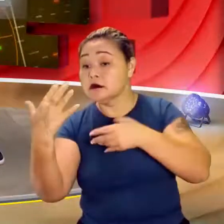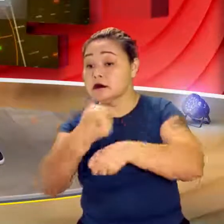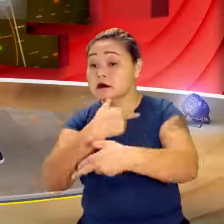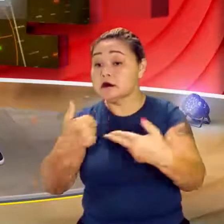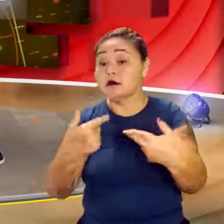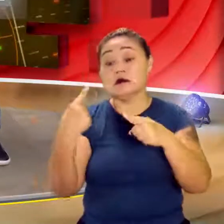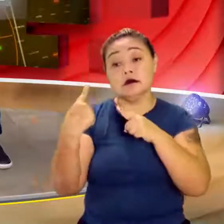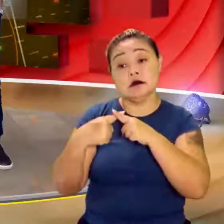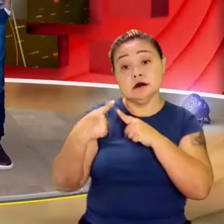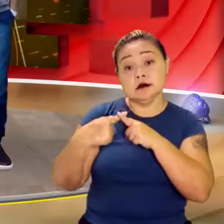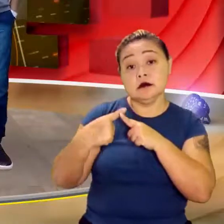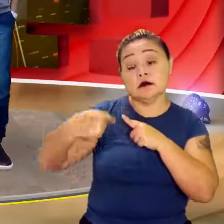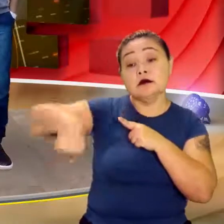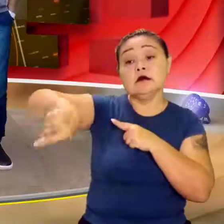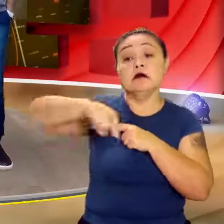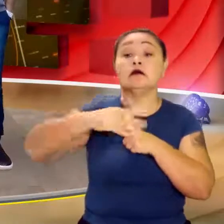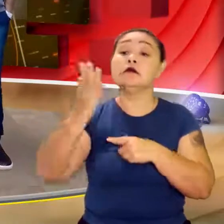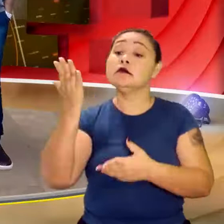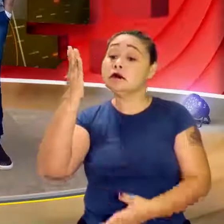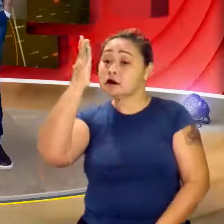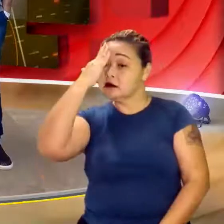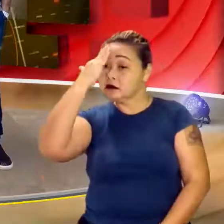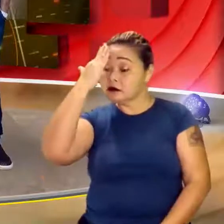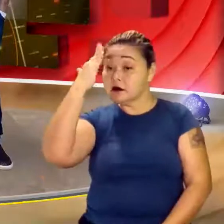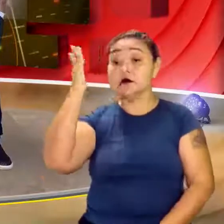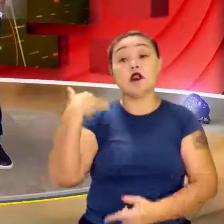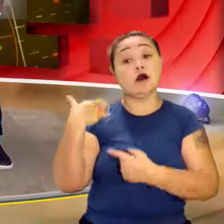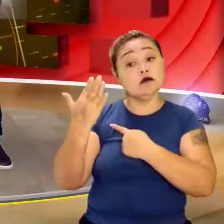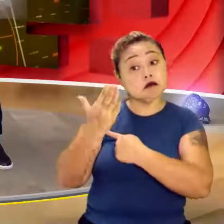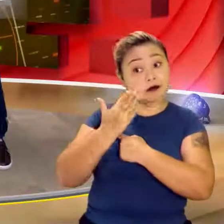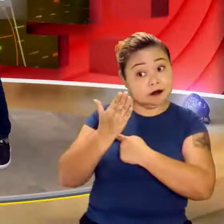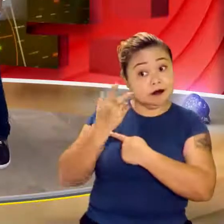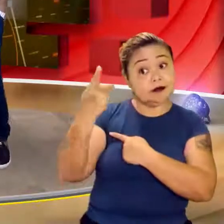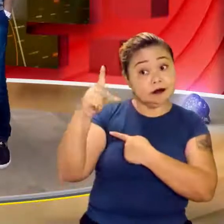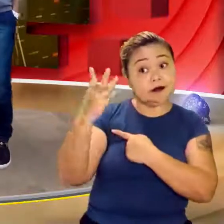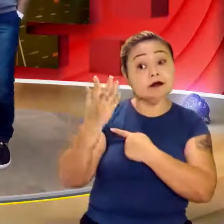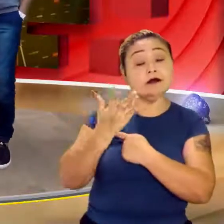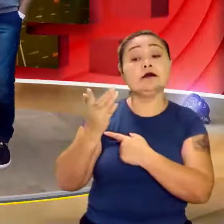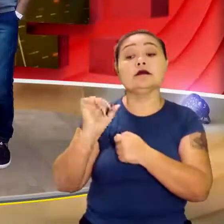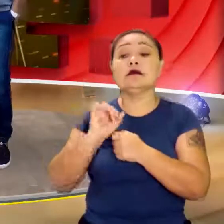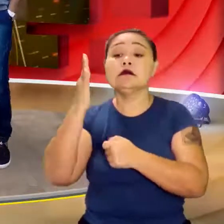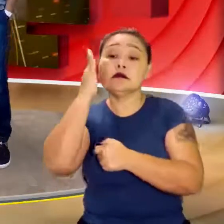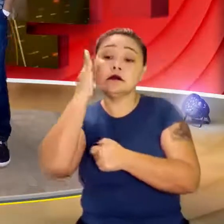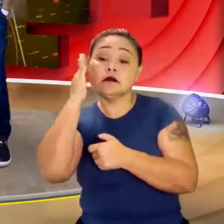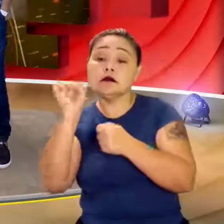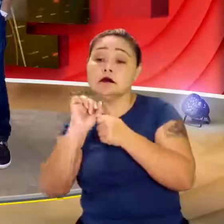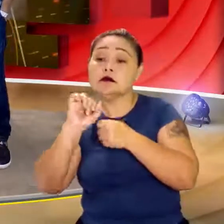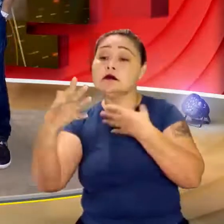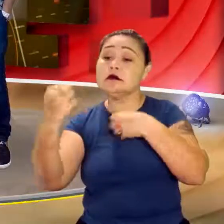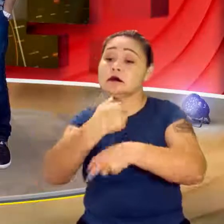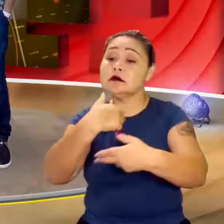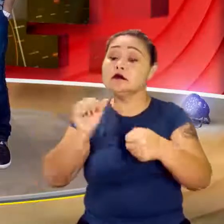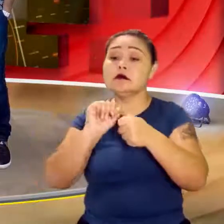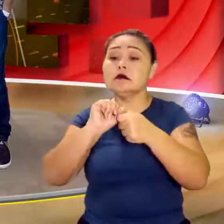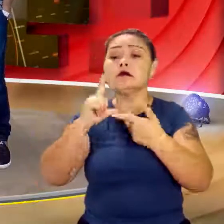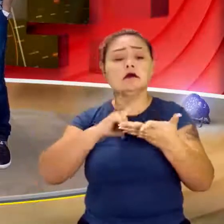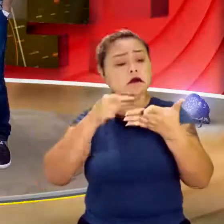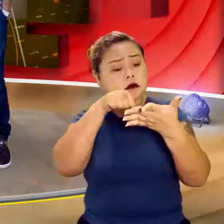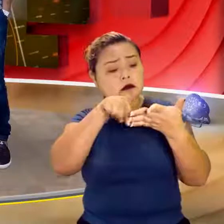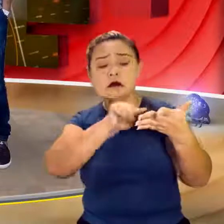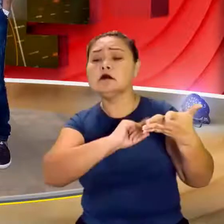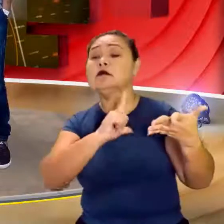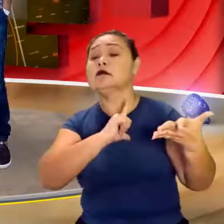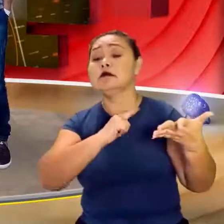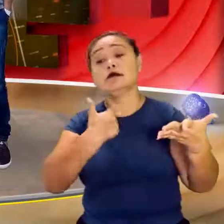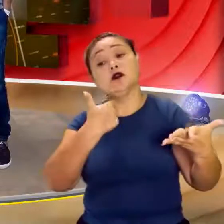operações. Por quê? Porque aí você já tem as propriedades a seu favor, para te ajudar, né? Então já sabe resolver por propriedades, o que cair nessas